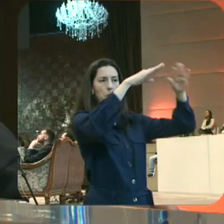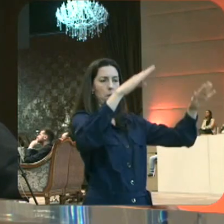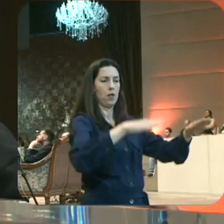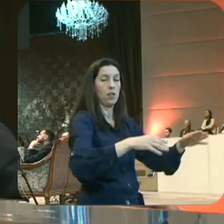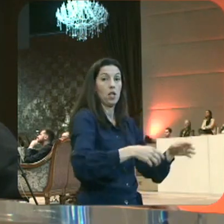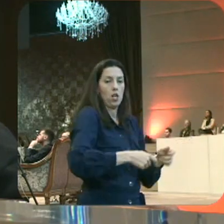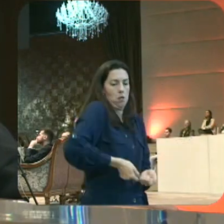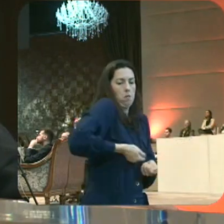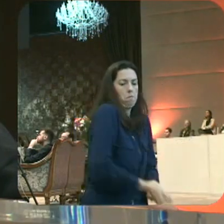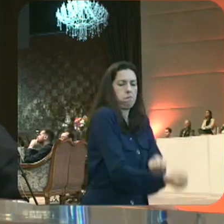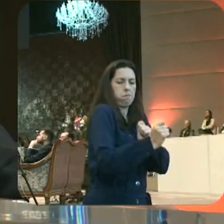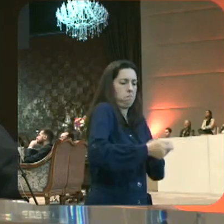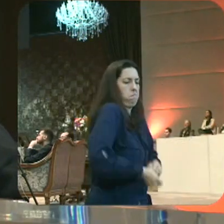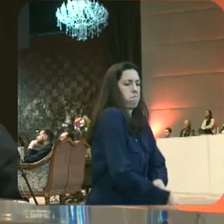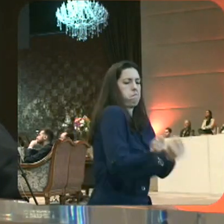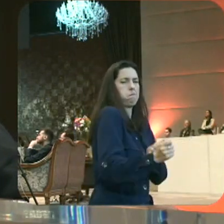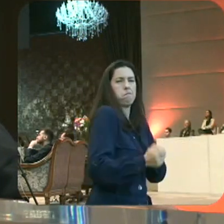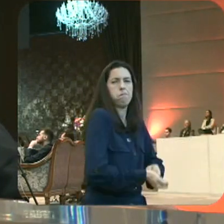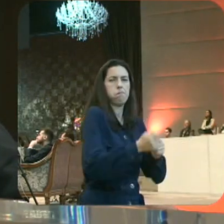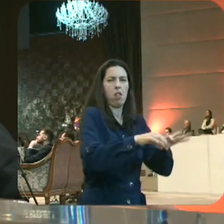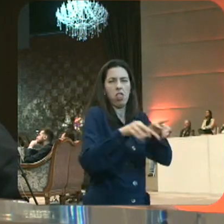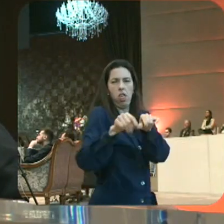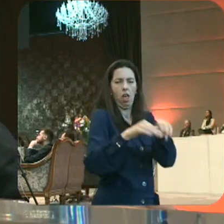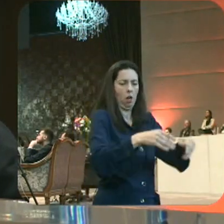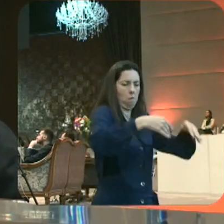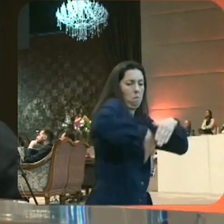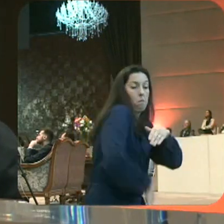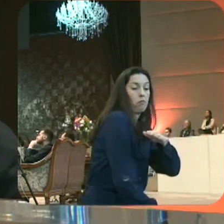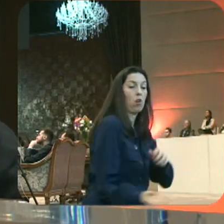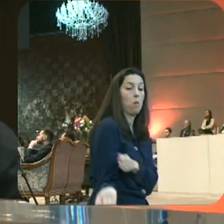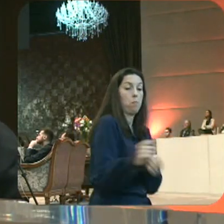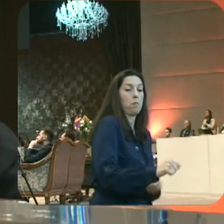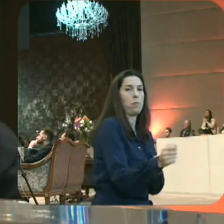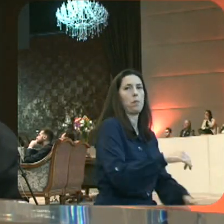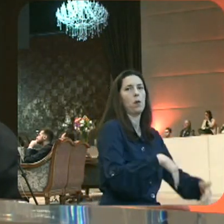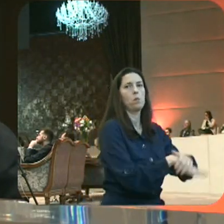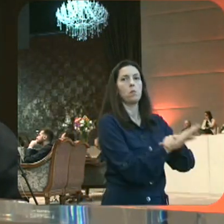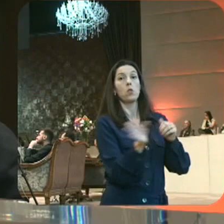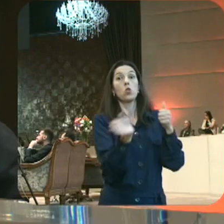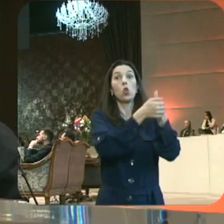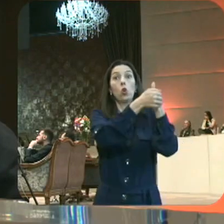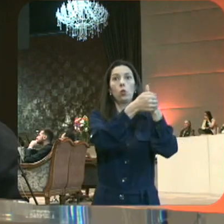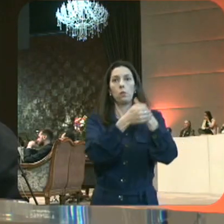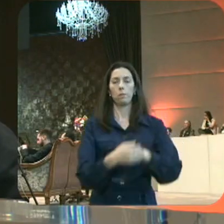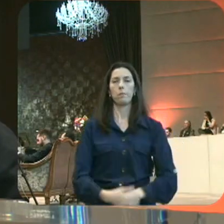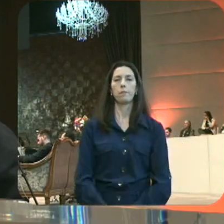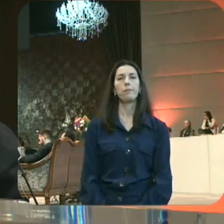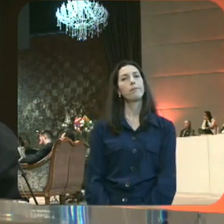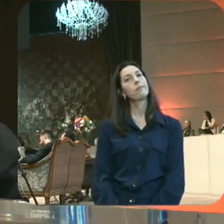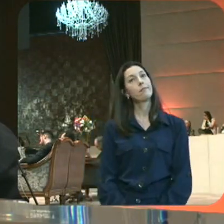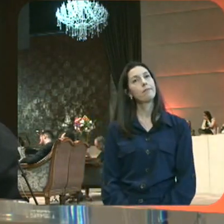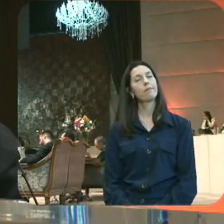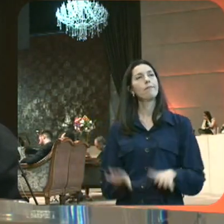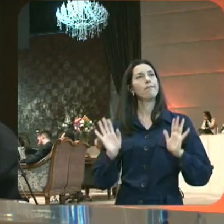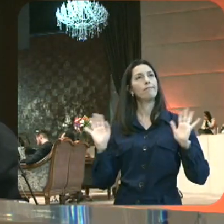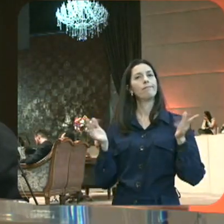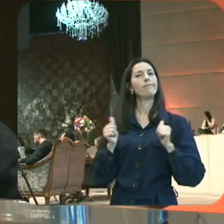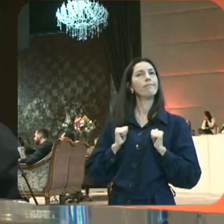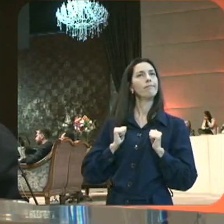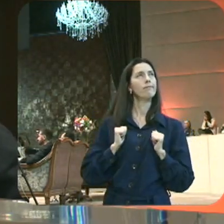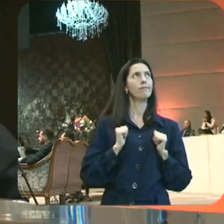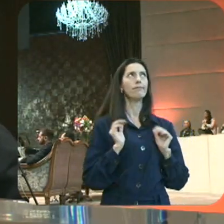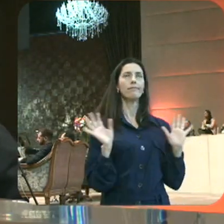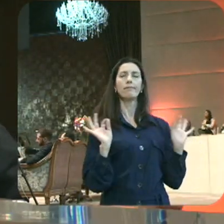da tenda e enterrou. Bom, começou uma